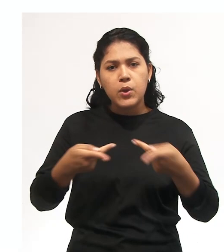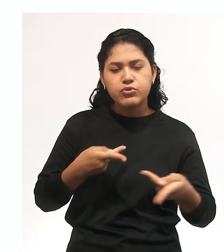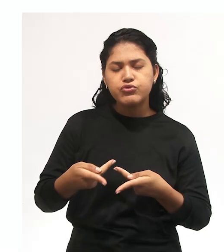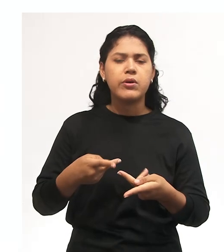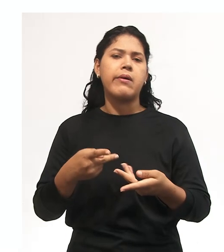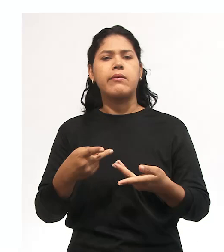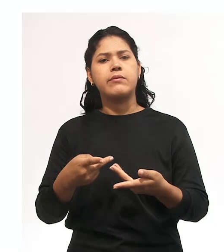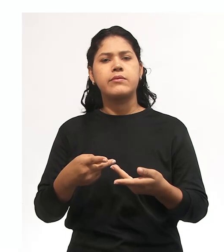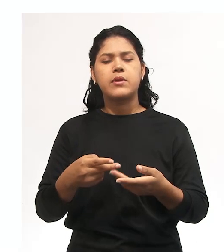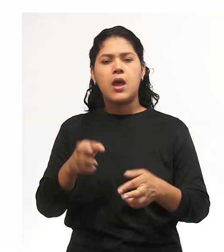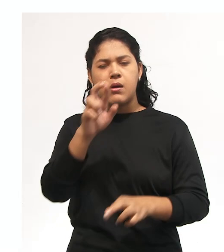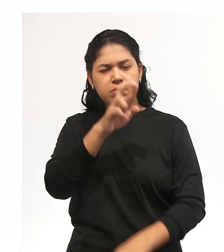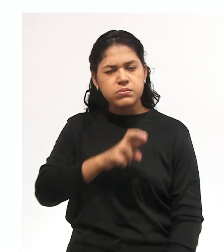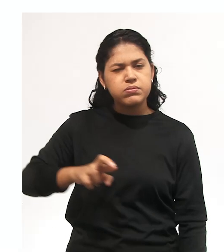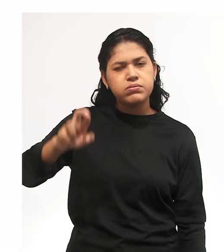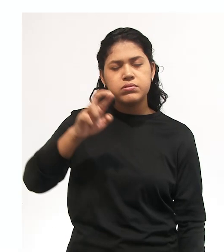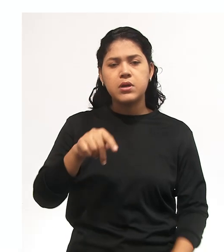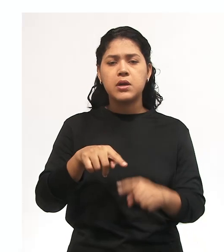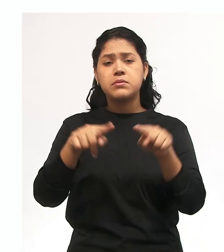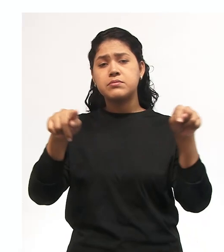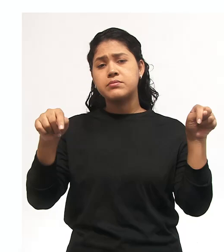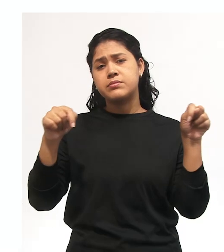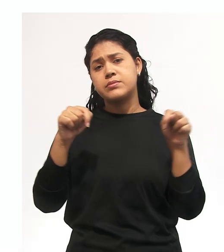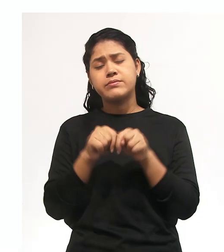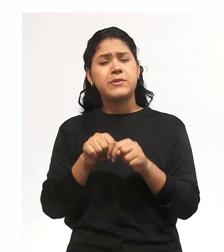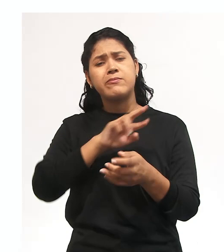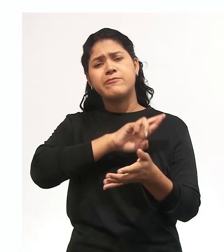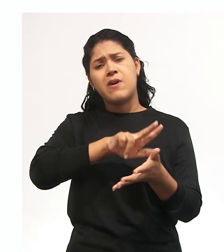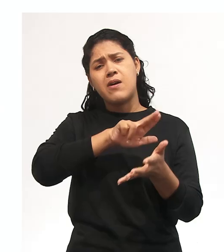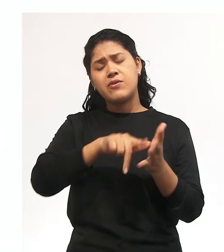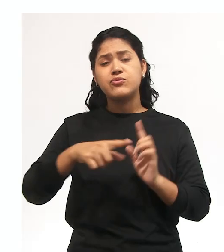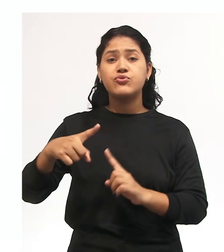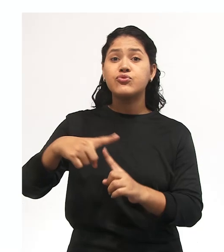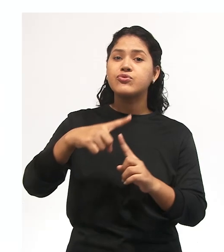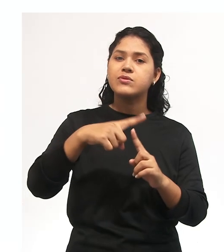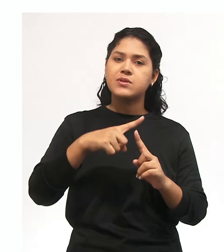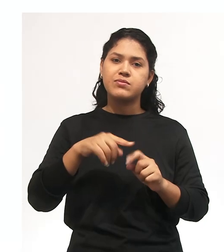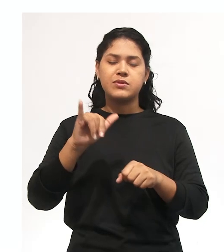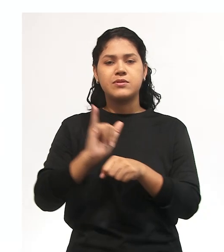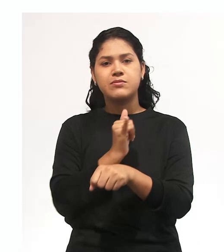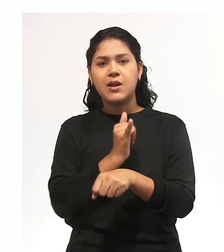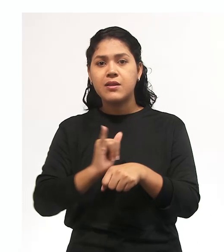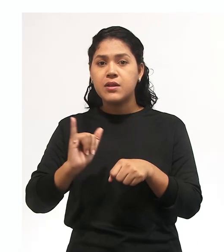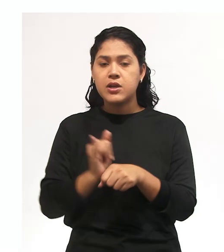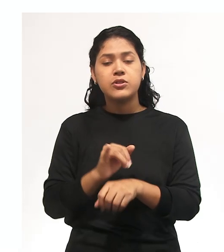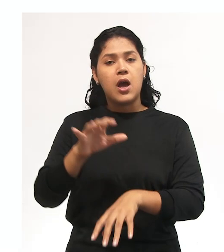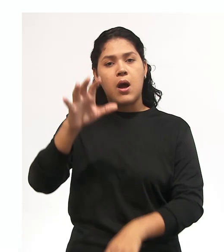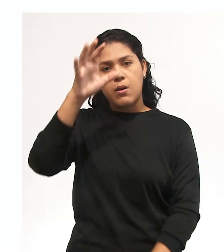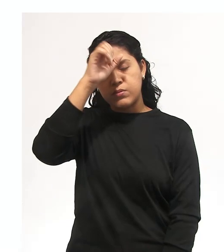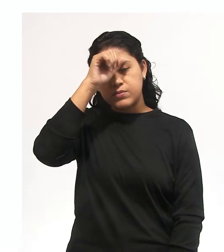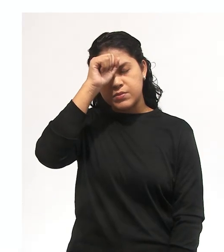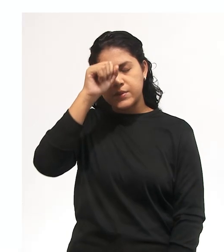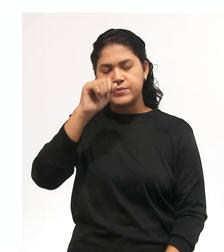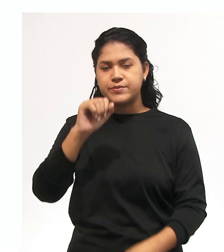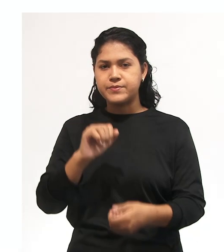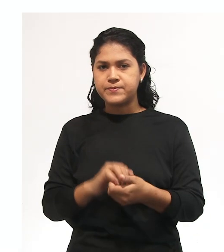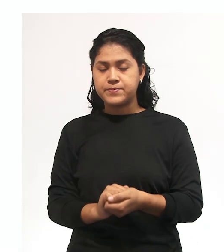projetos, observação de determinado espaço. Então, tarefa é um outro instrumento bastante